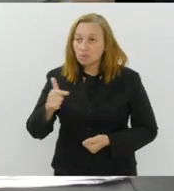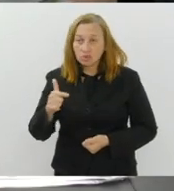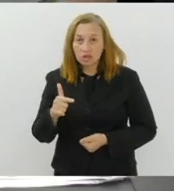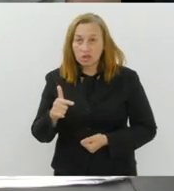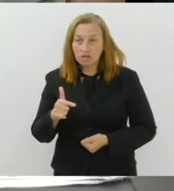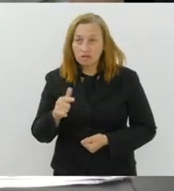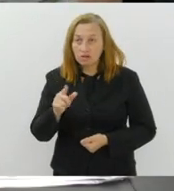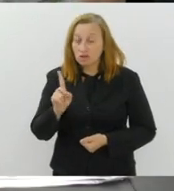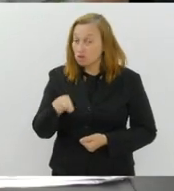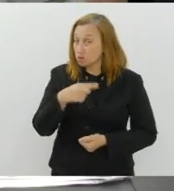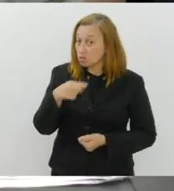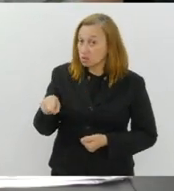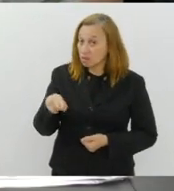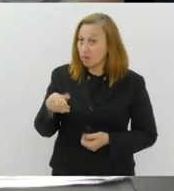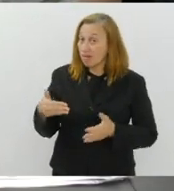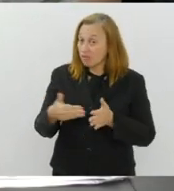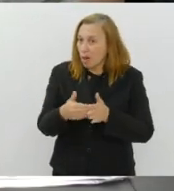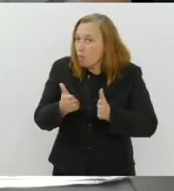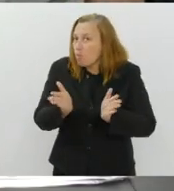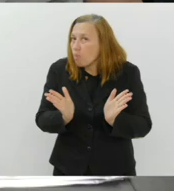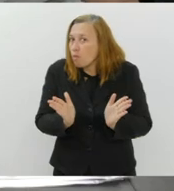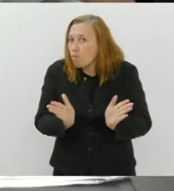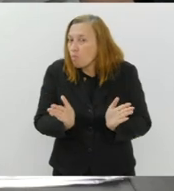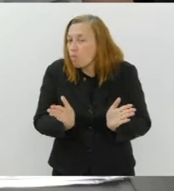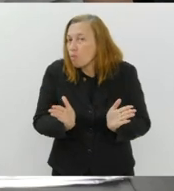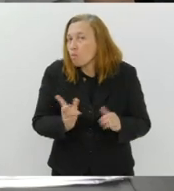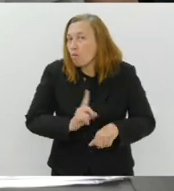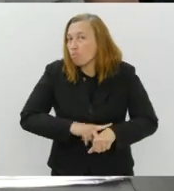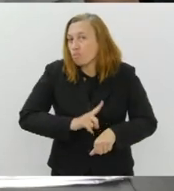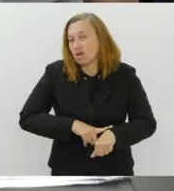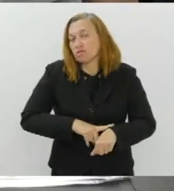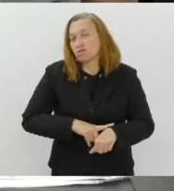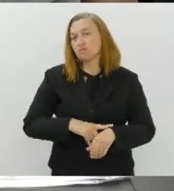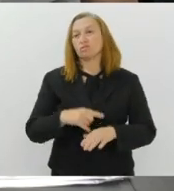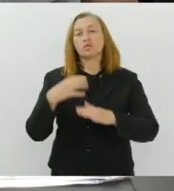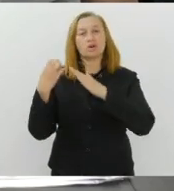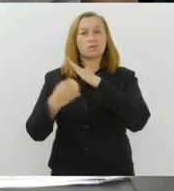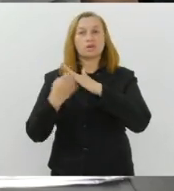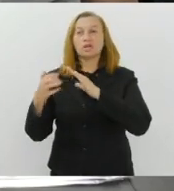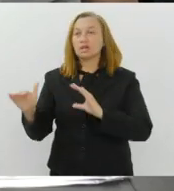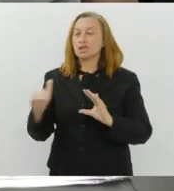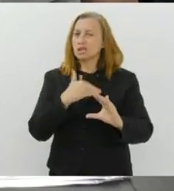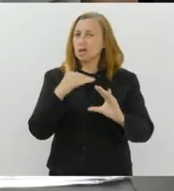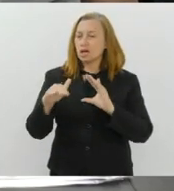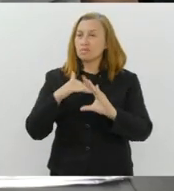recusa até o momento, não houve recusa por parte das empresas em encaminhar